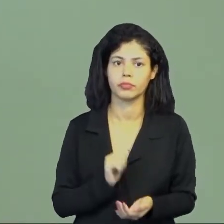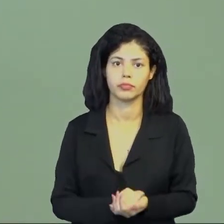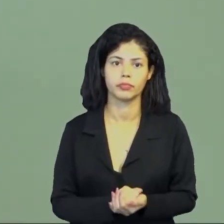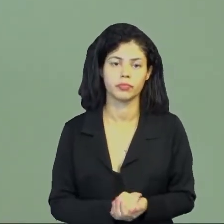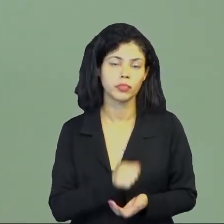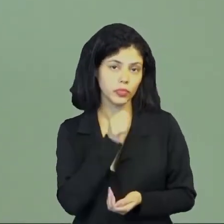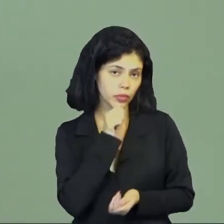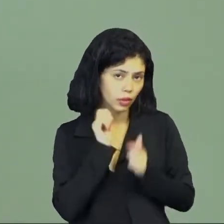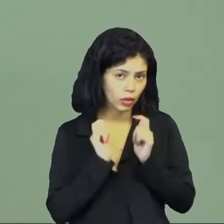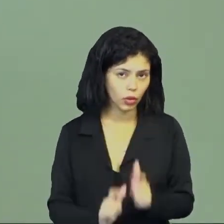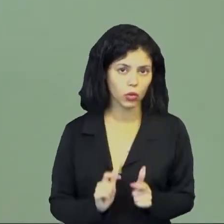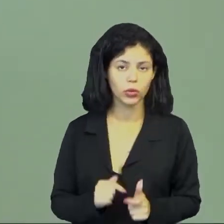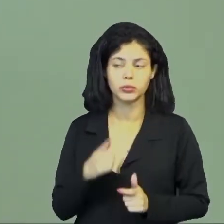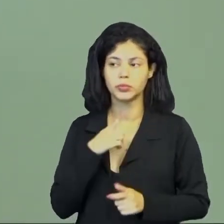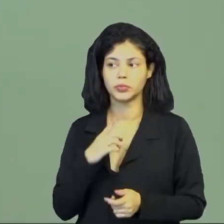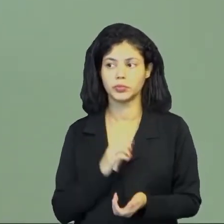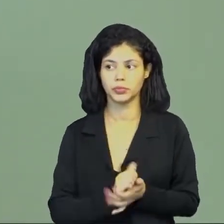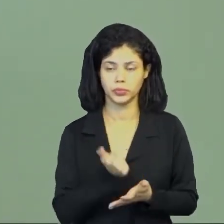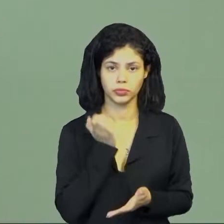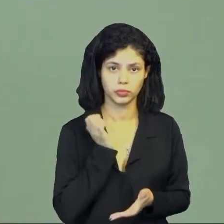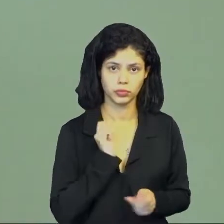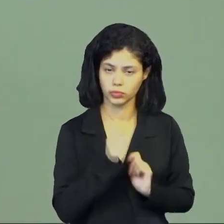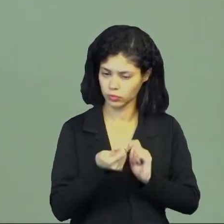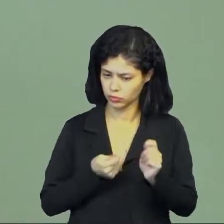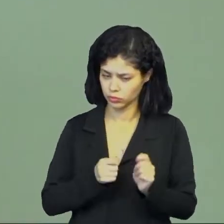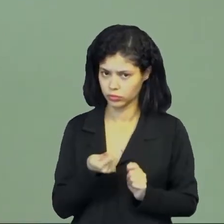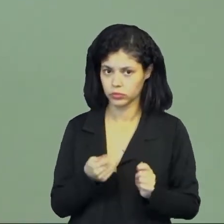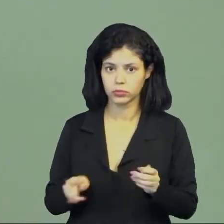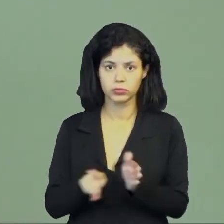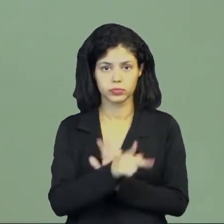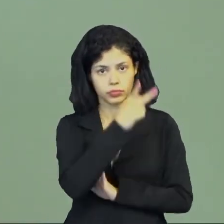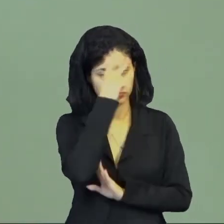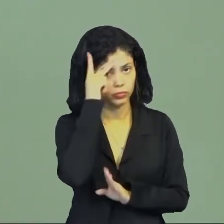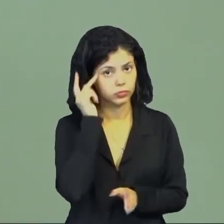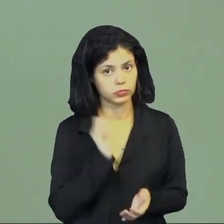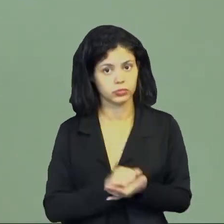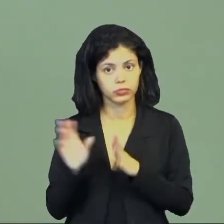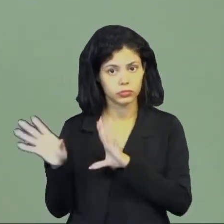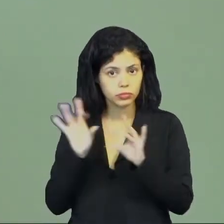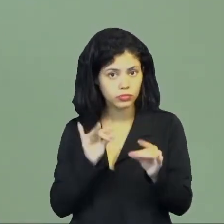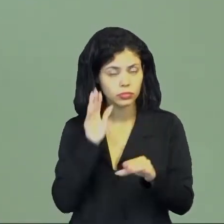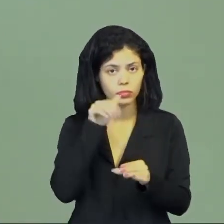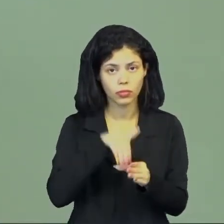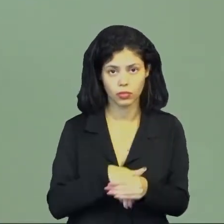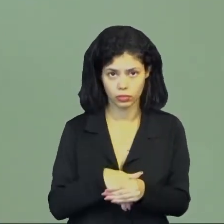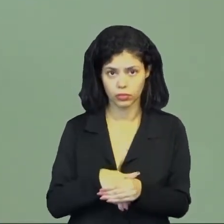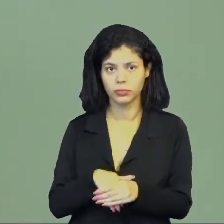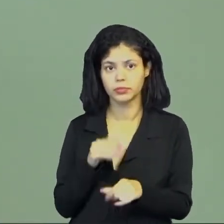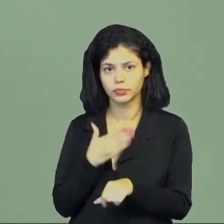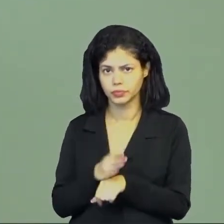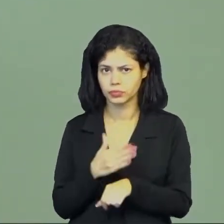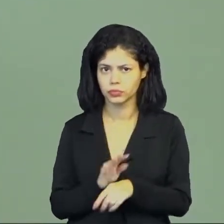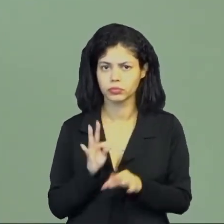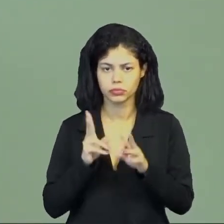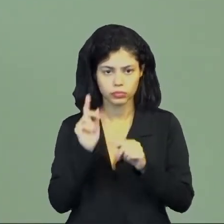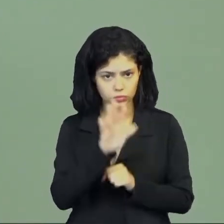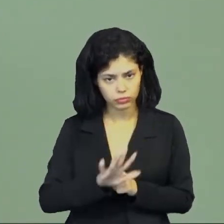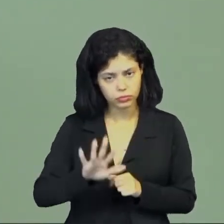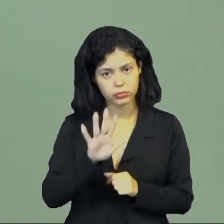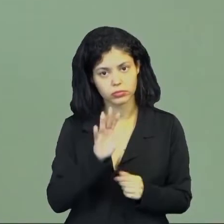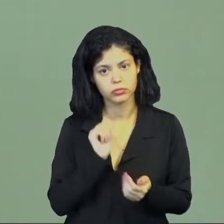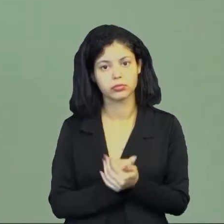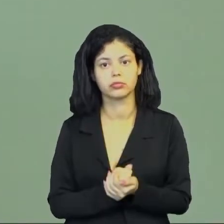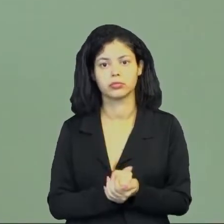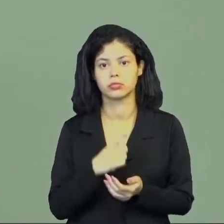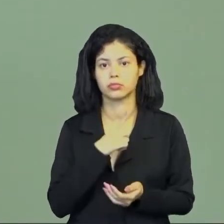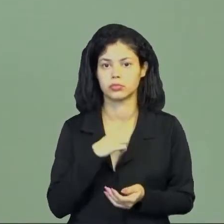eleitoreira aonde essas elites locais dominavam essas pessoas através de um voto praticamente imposto, no sistema eleitoral,